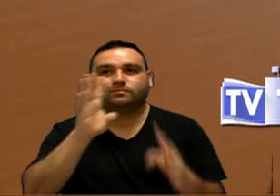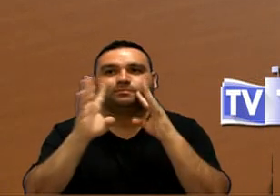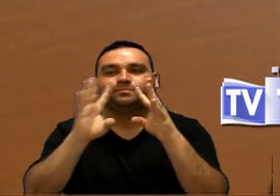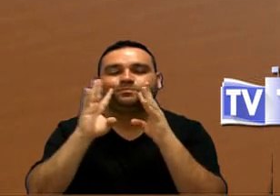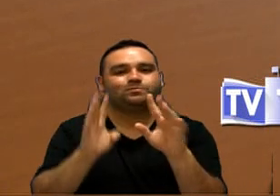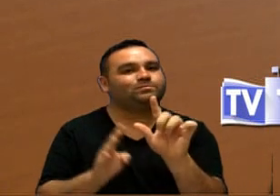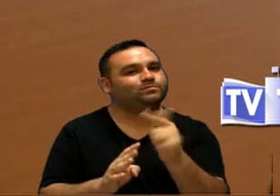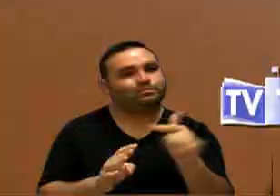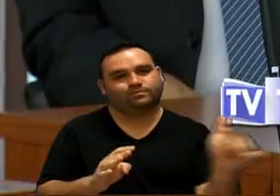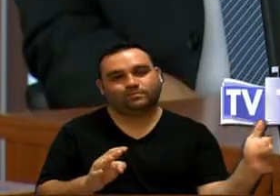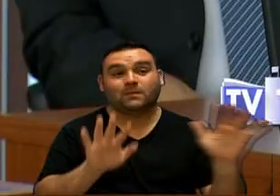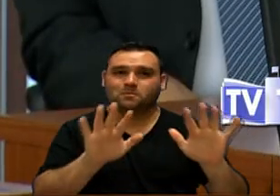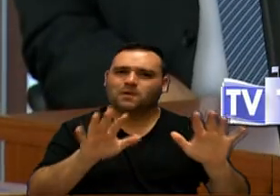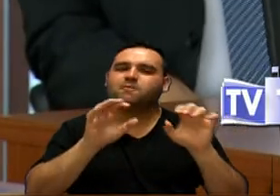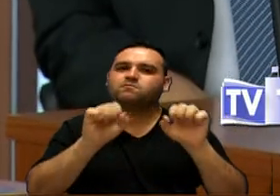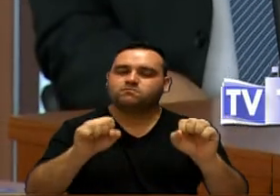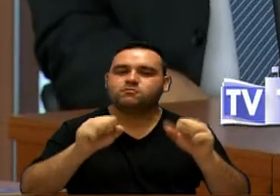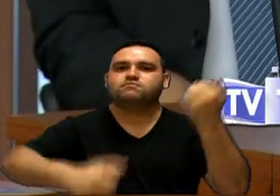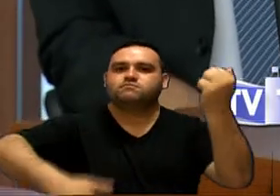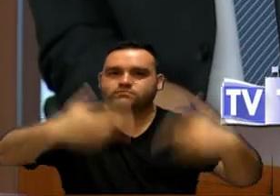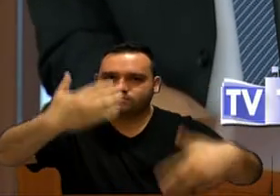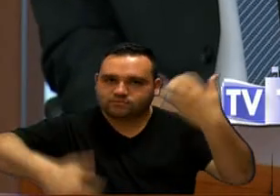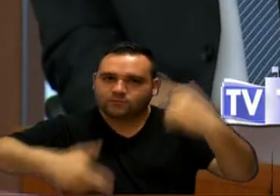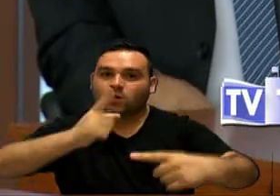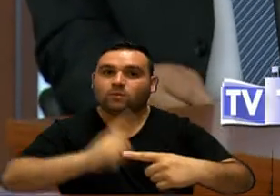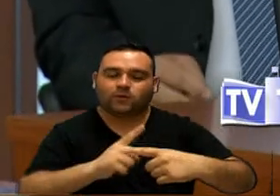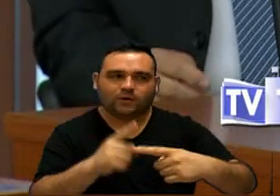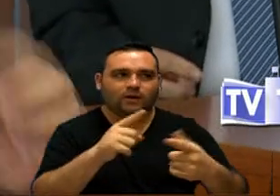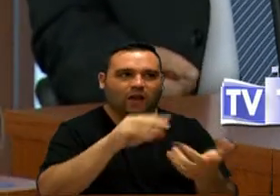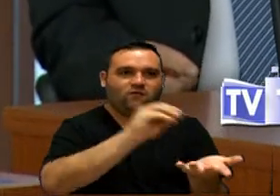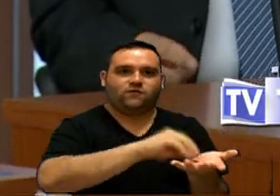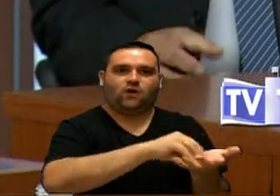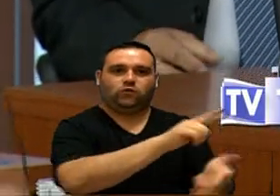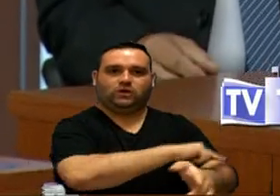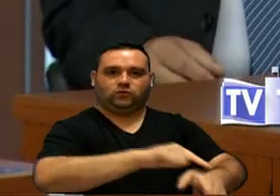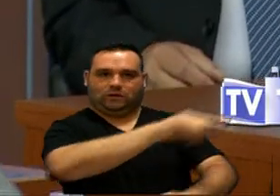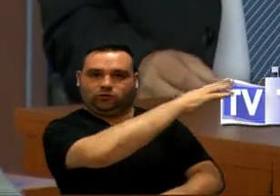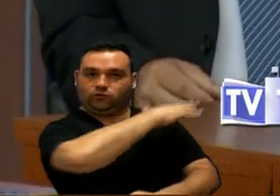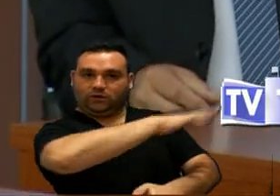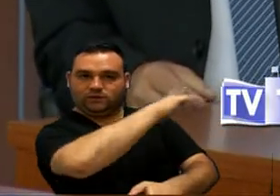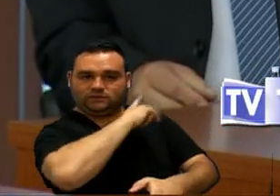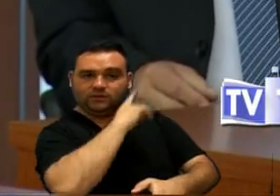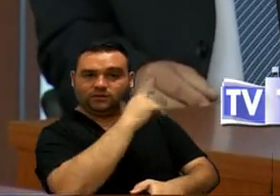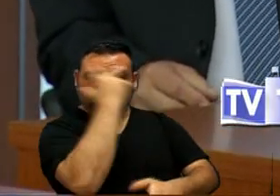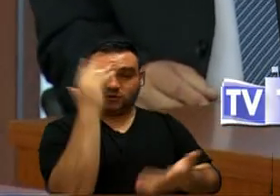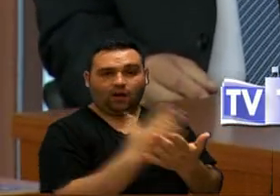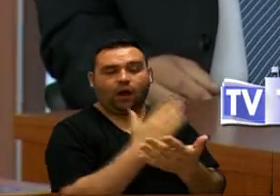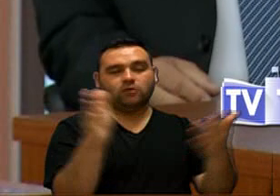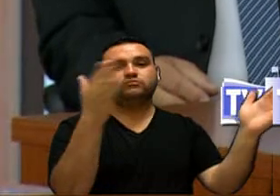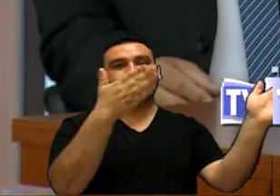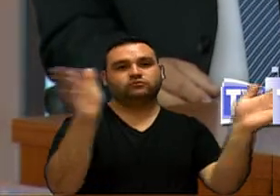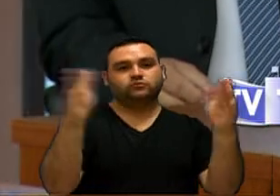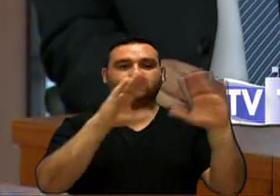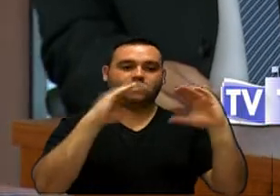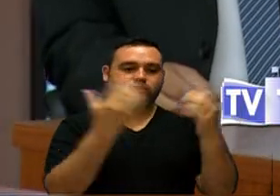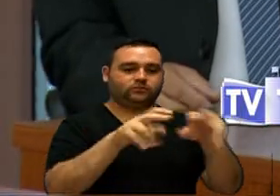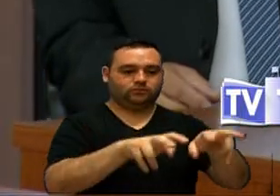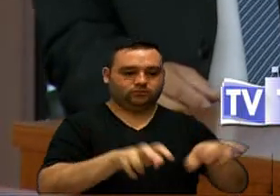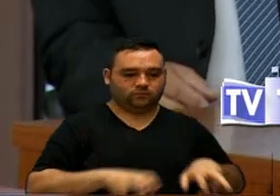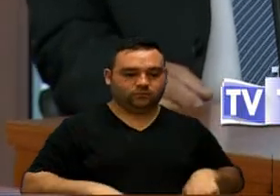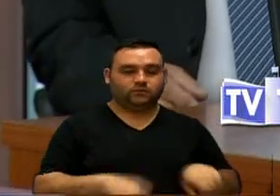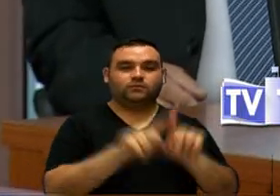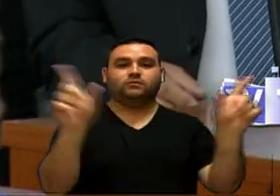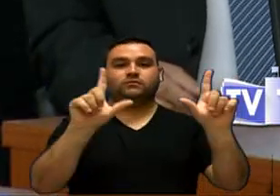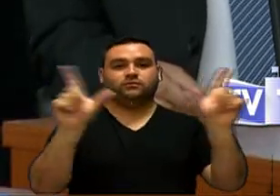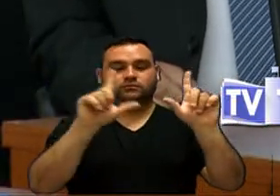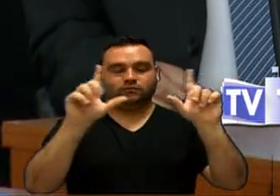ouvir Vossa Excelência, mas pode falar assim mesmo que, apesar da falta de educação, as pessoas estão acompanhando no plenário e pela